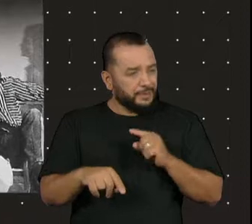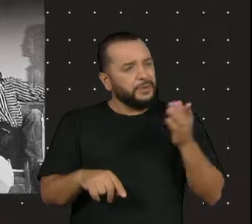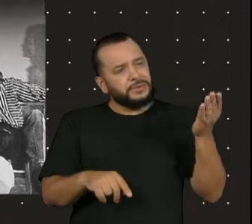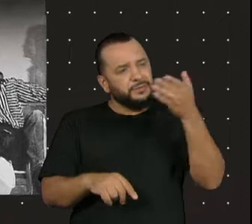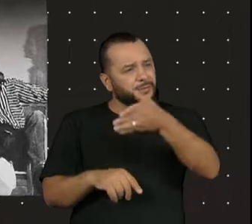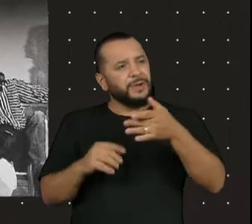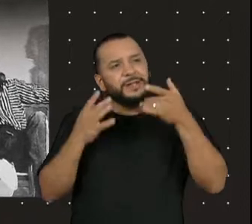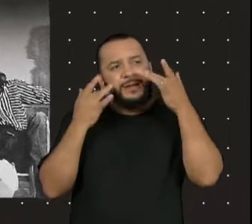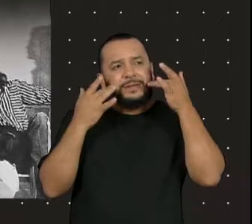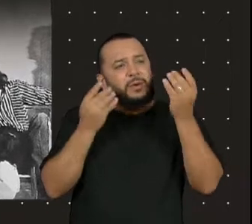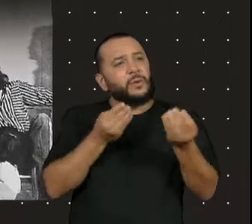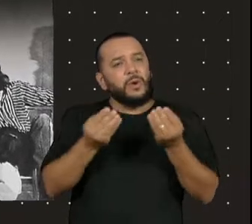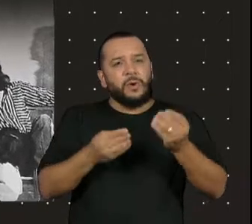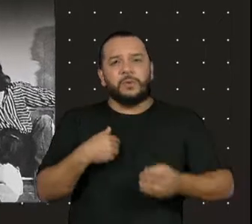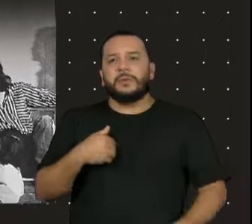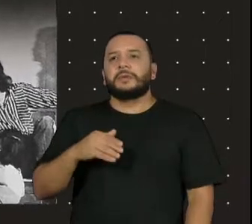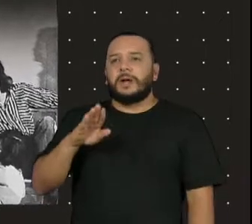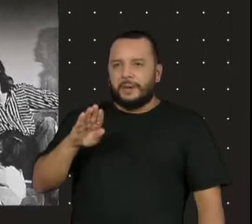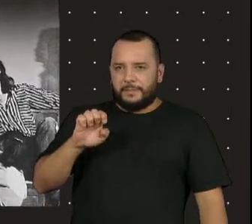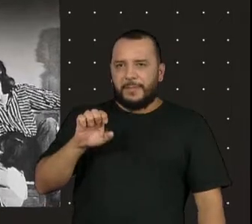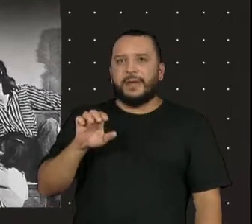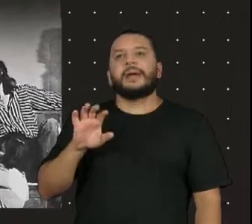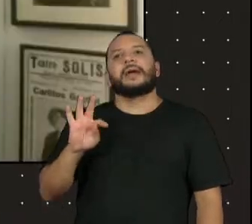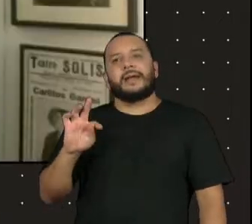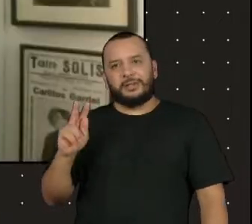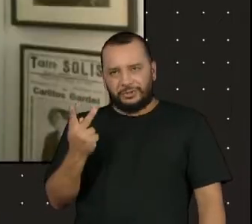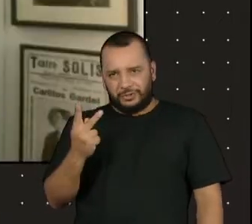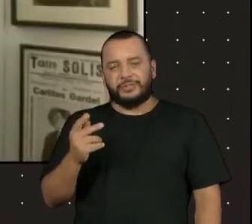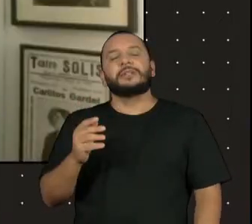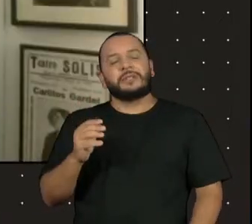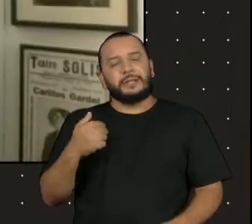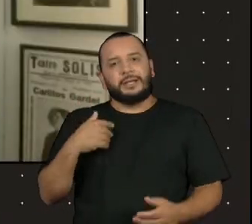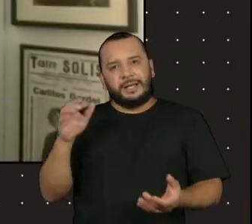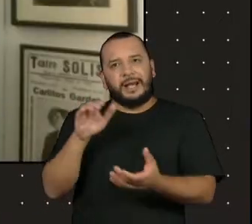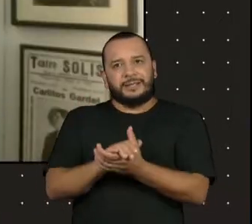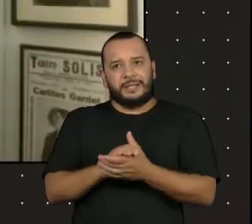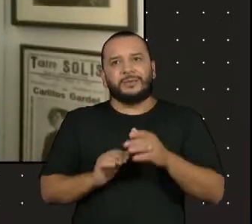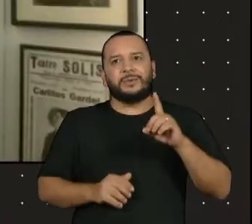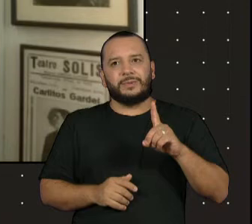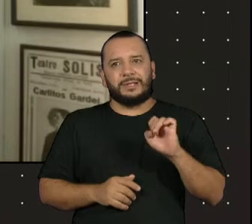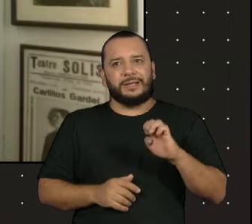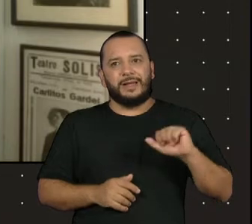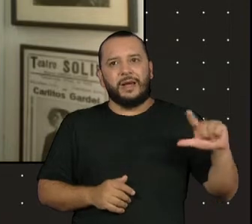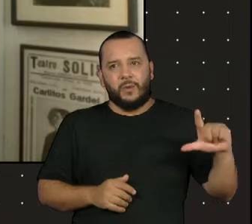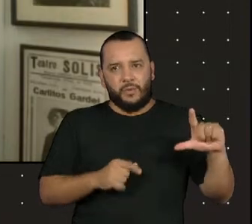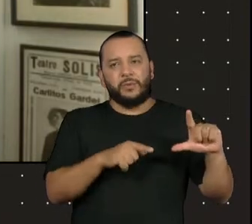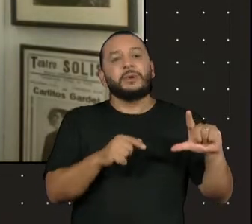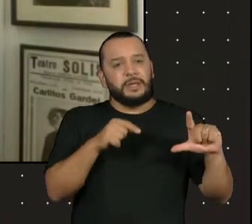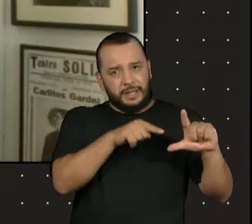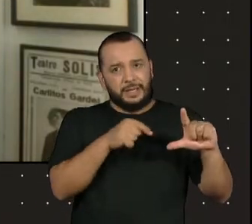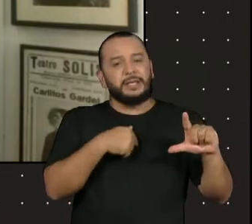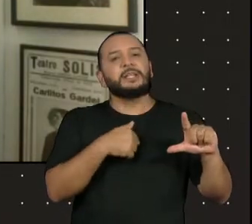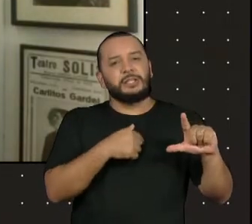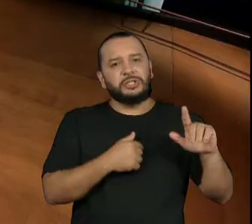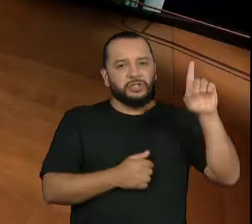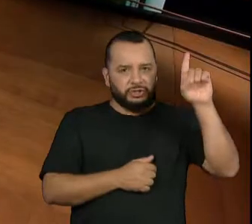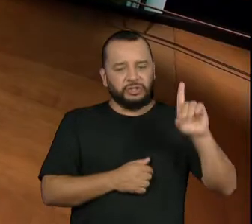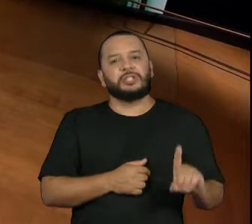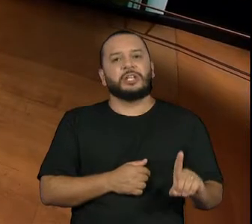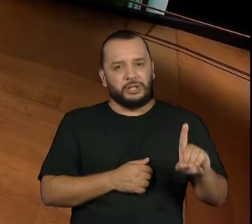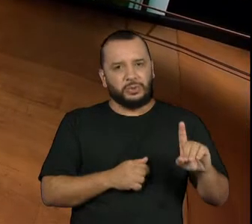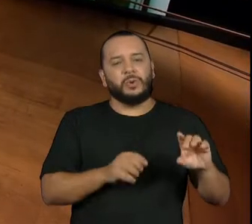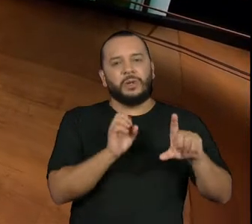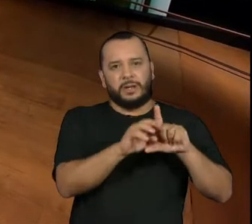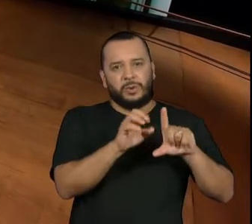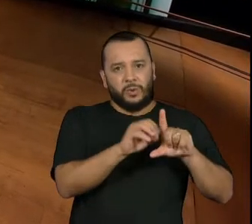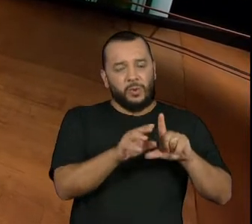Filho naquele momento, que era um dos grandes diretores da TV Globo. E ele frequentava, ia sempre nos